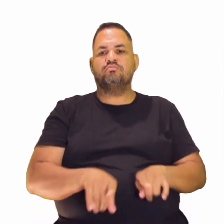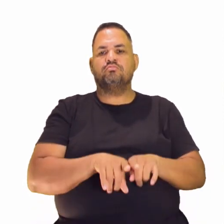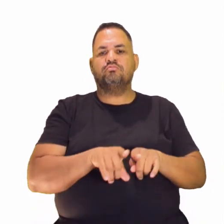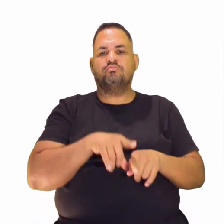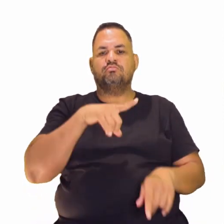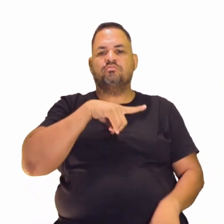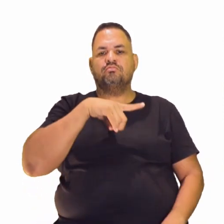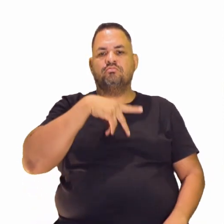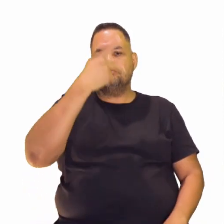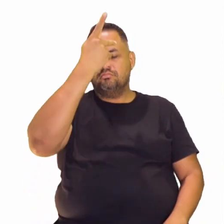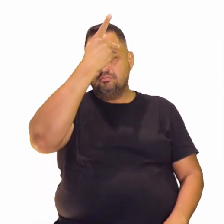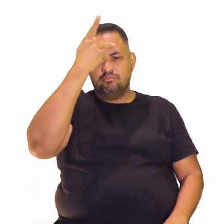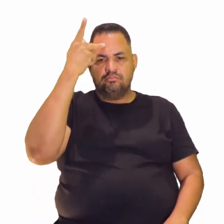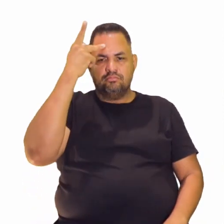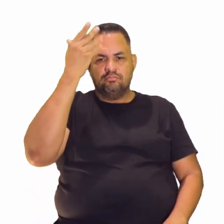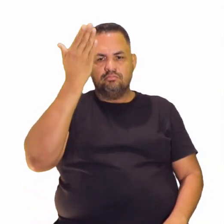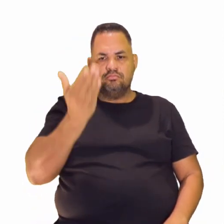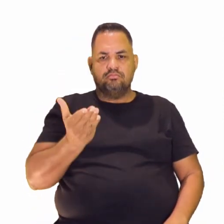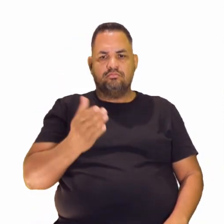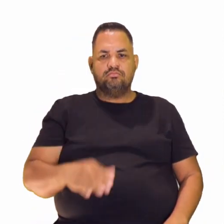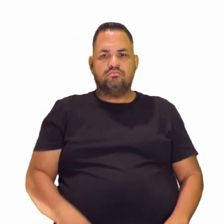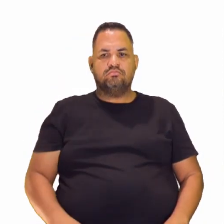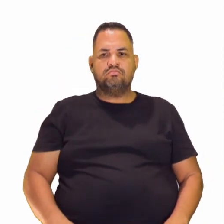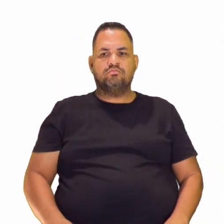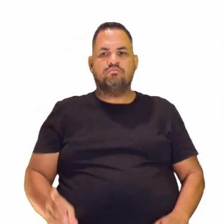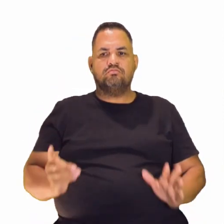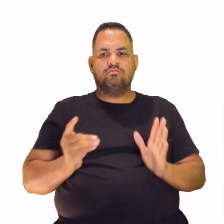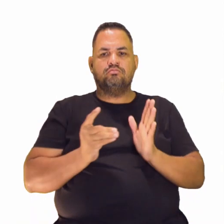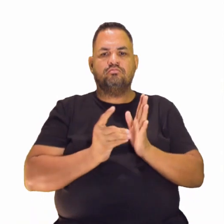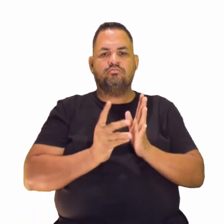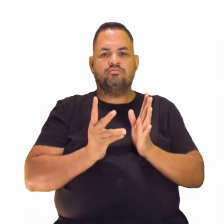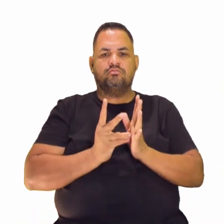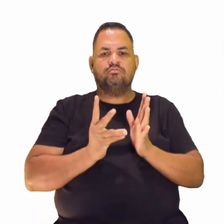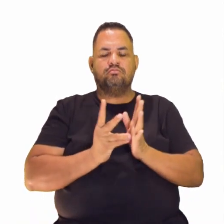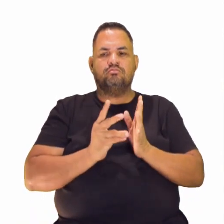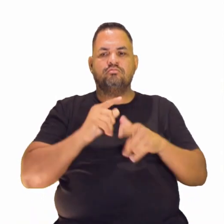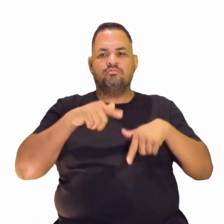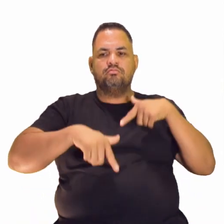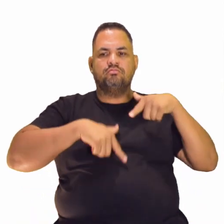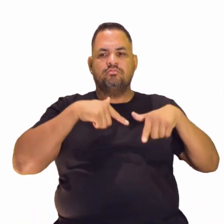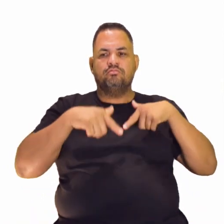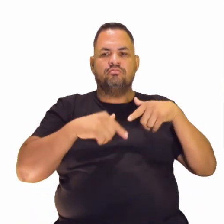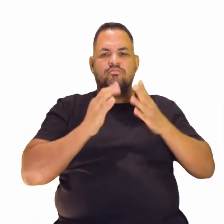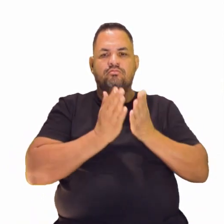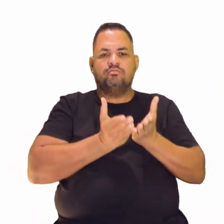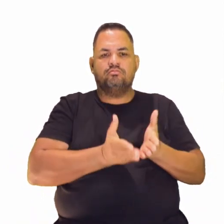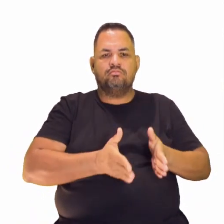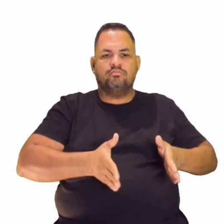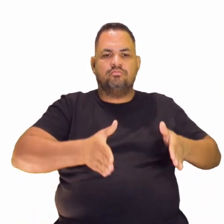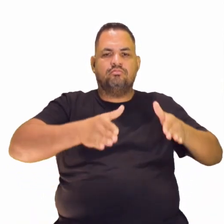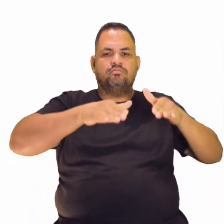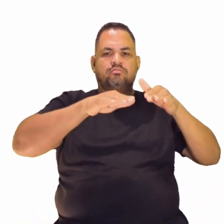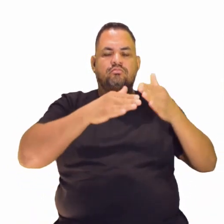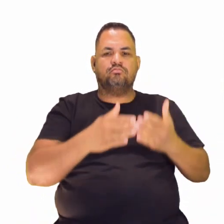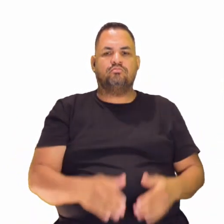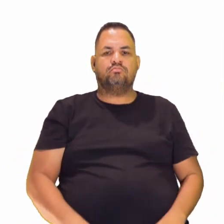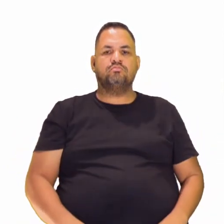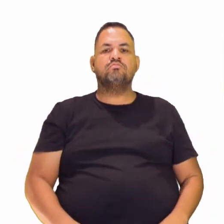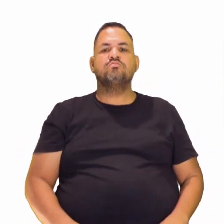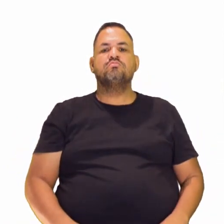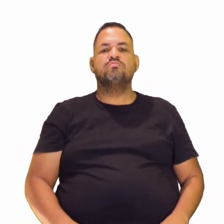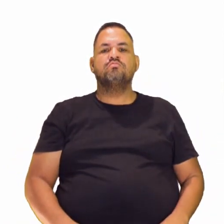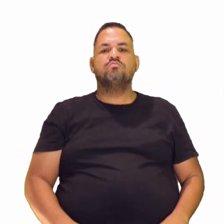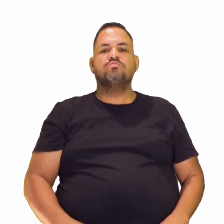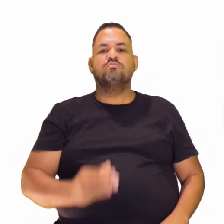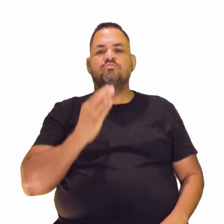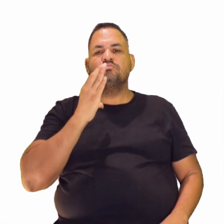aí, uma indígena, trabalhando um vaso, né? Então veja só, a cerâmica